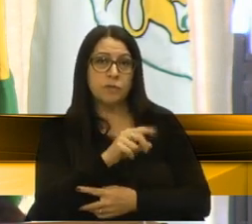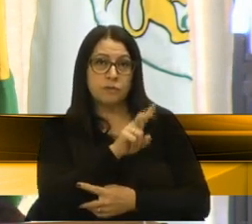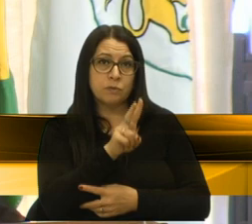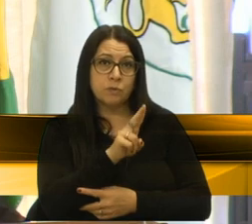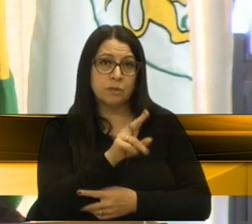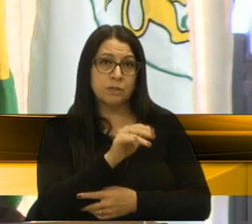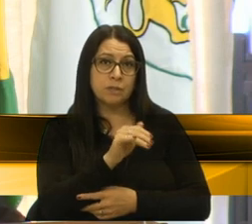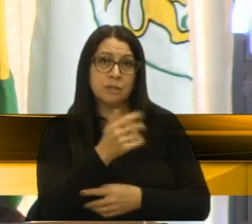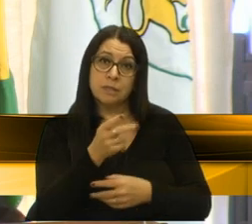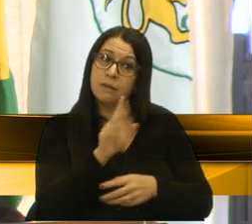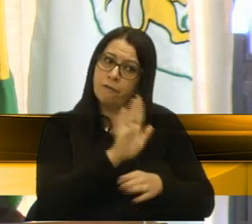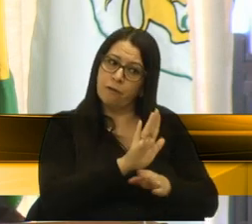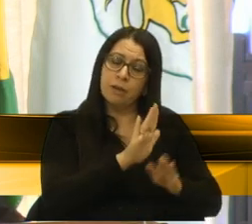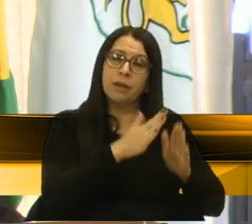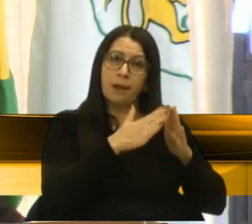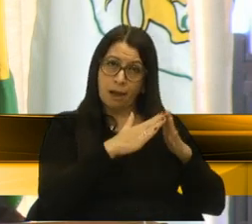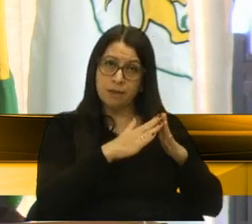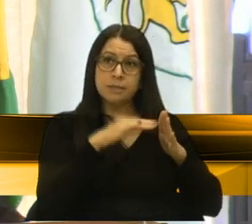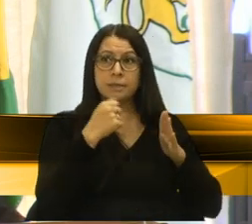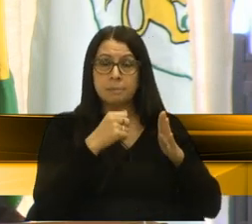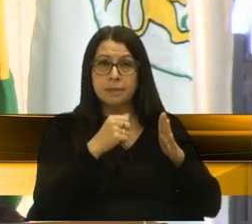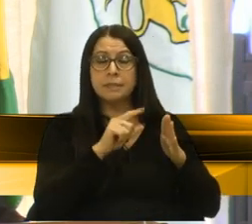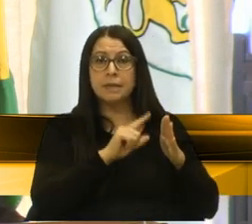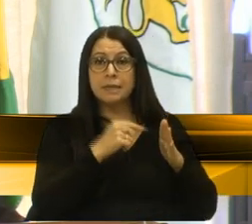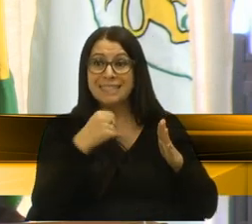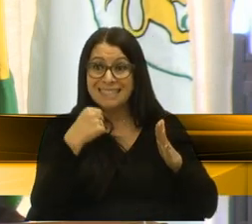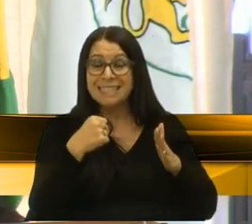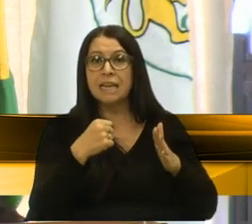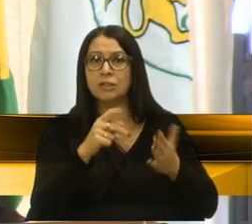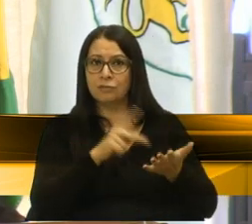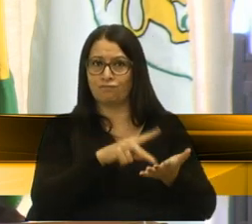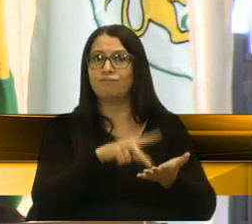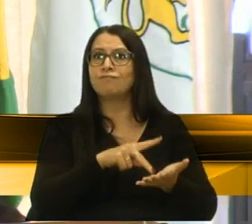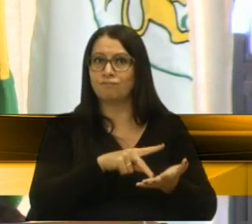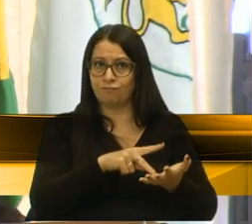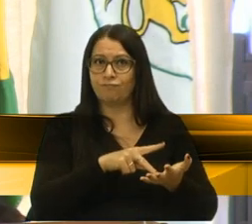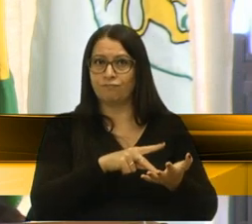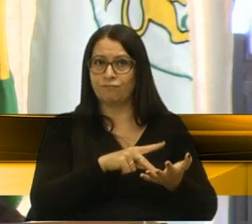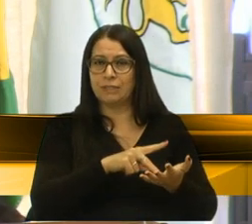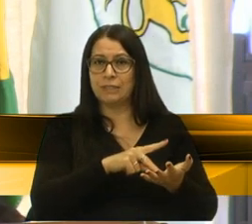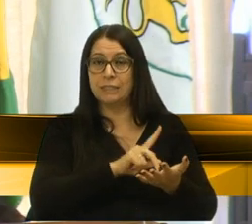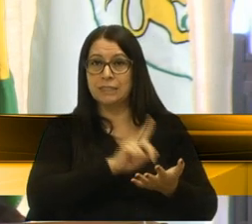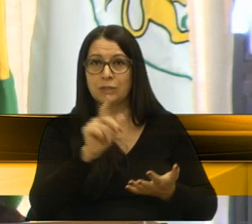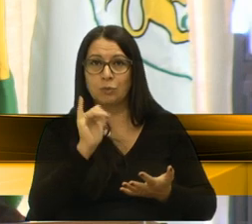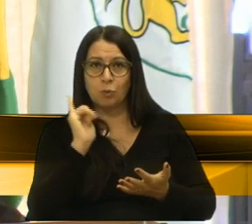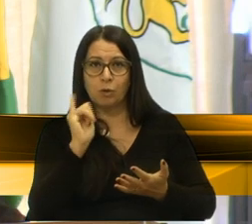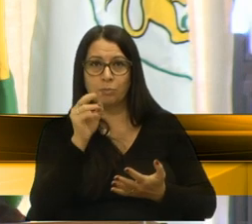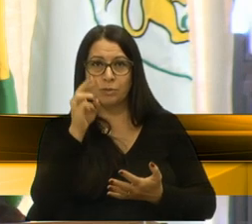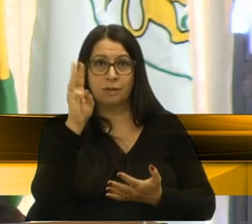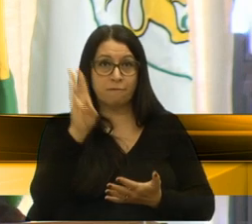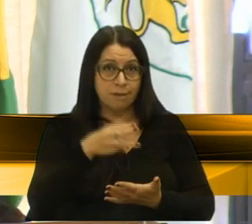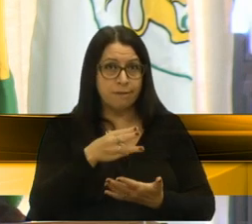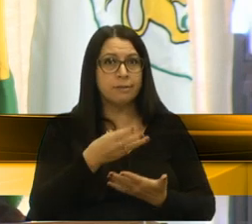fique em casa. Mas se tiver que necessidade de realmente pegar um ônibus da Visate,